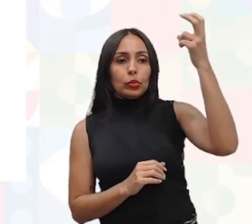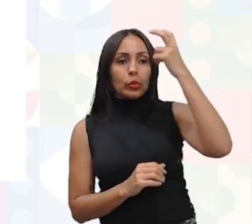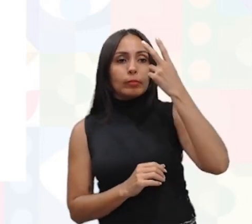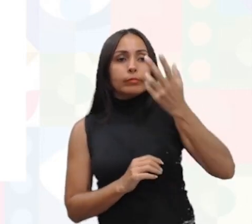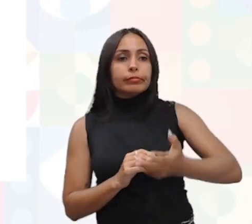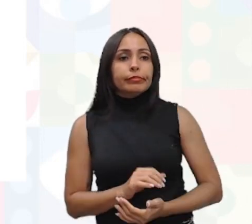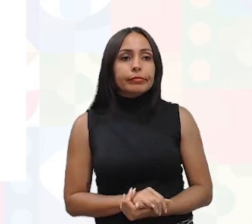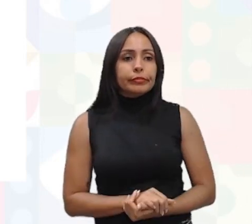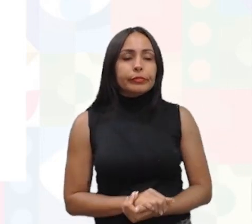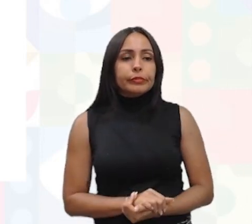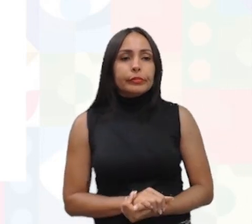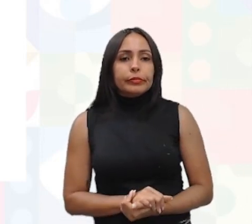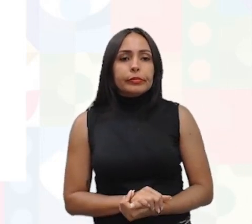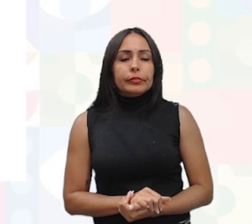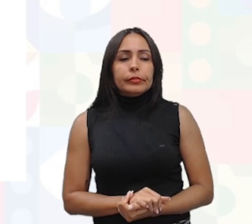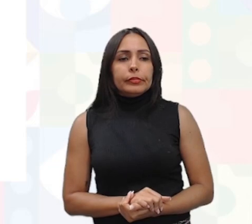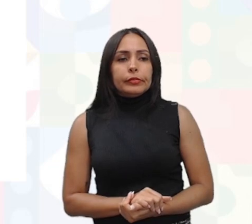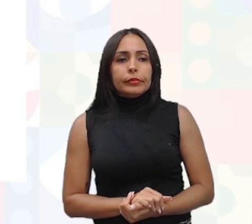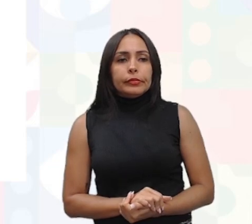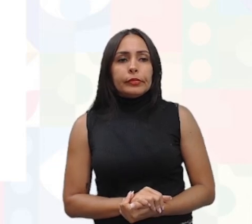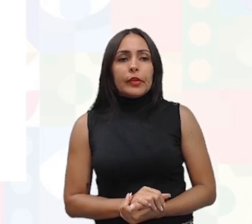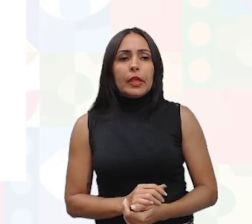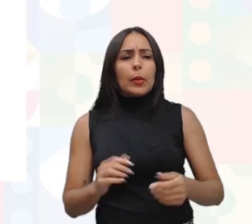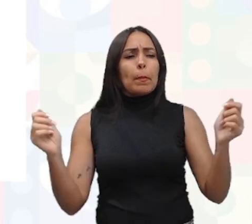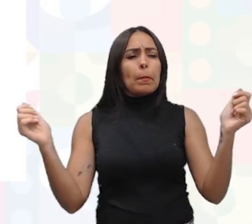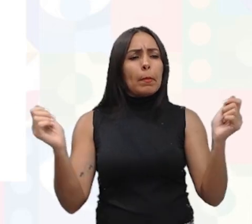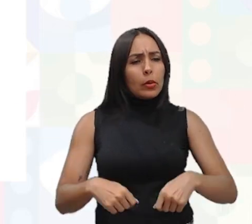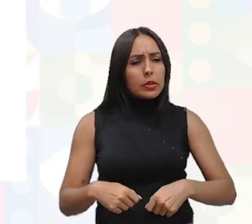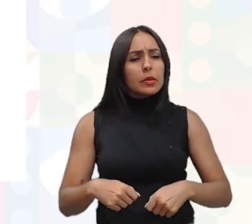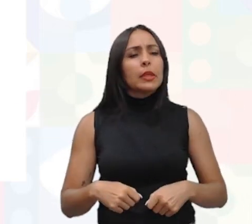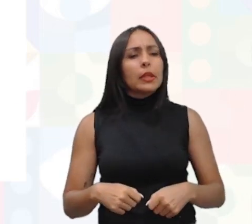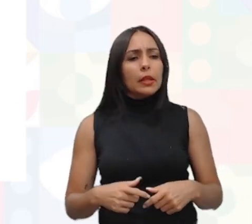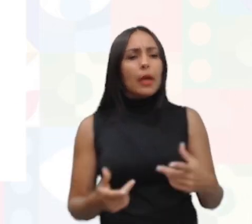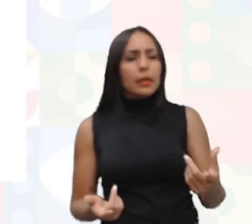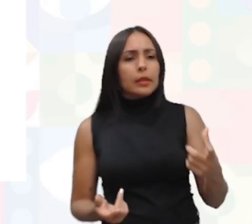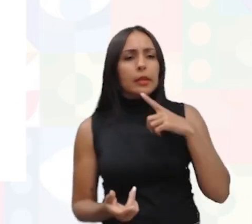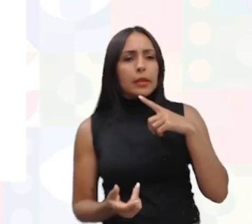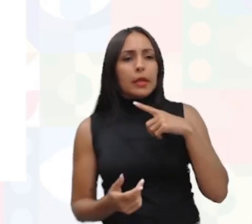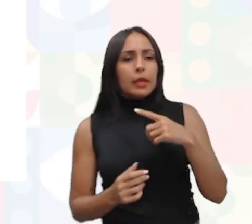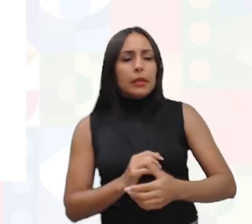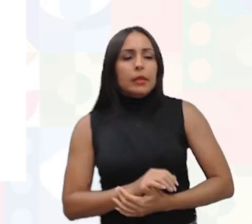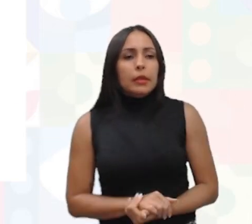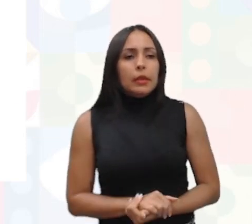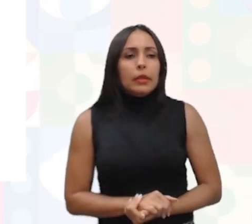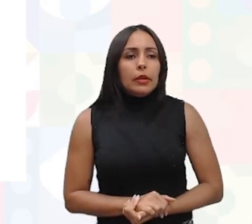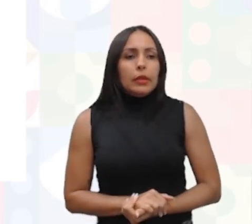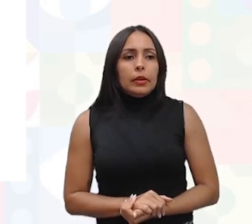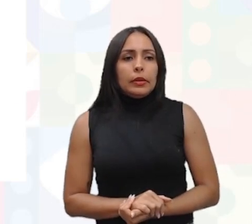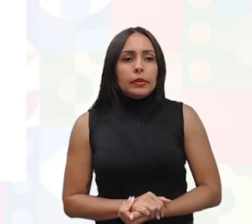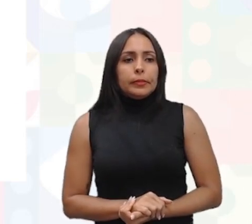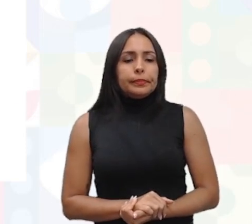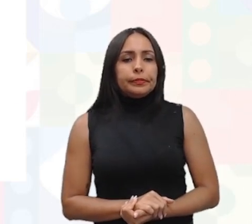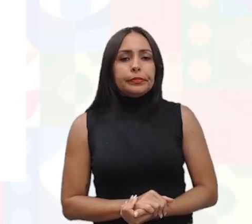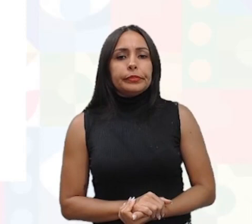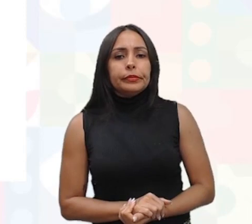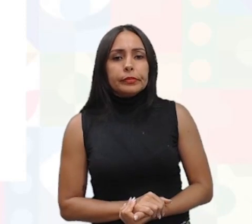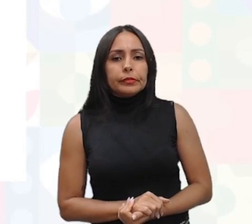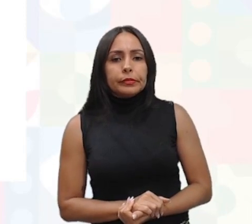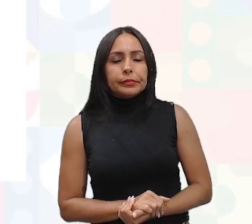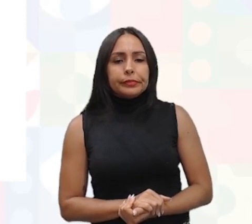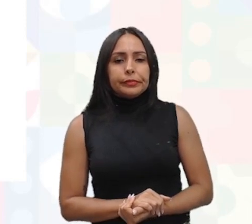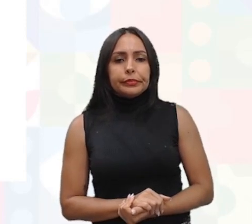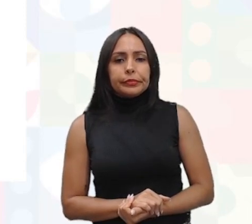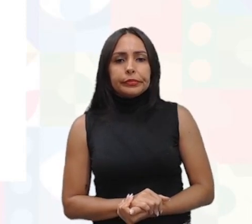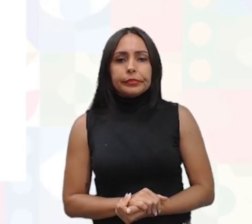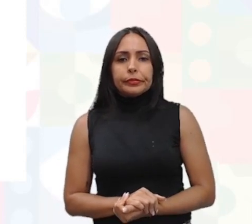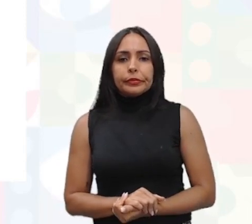a infinidade de possibilidades que se tem no que se refere aos editais. Então, eu te